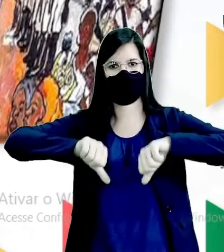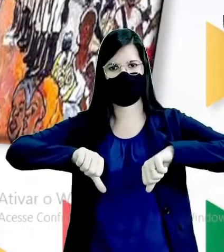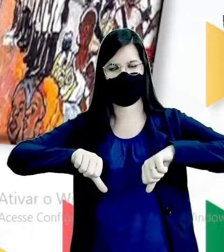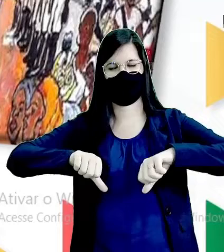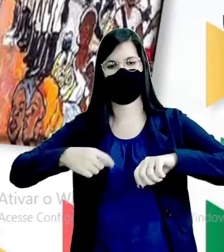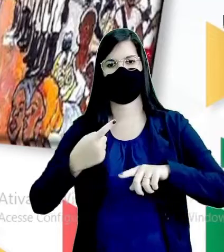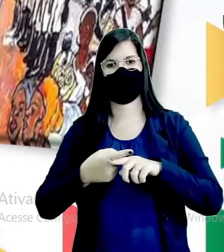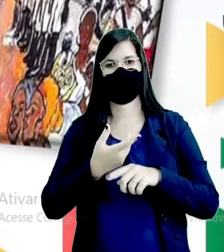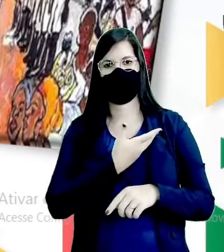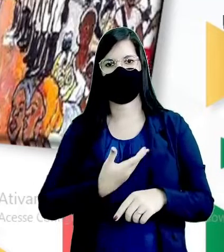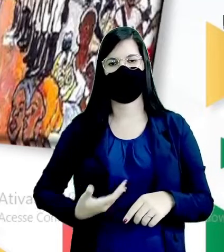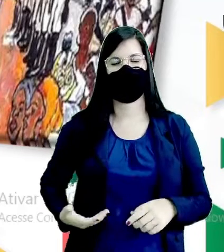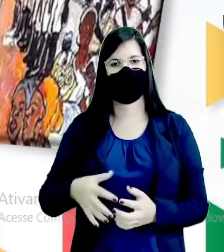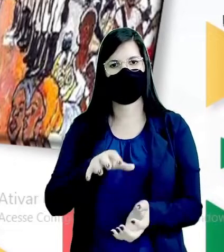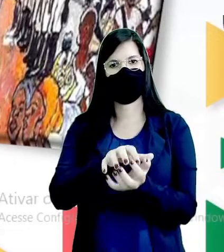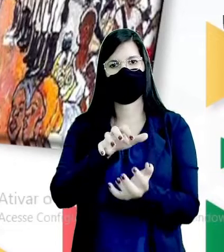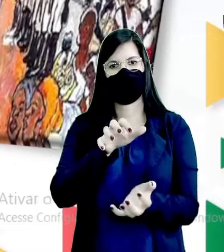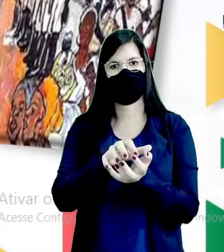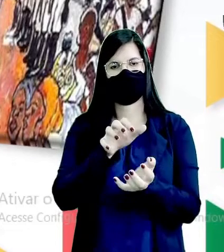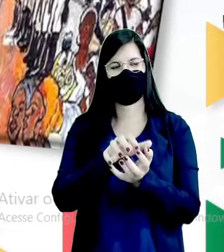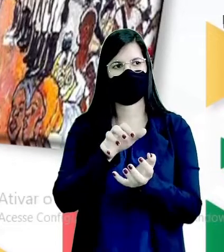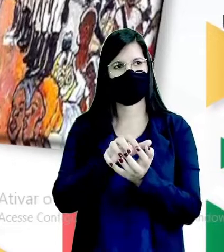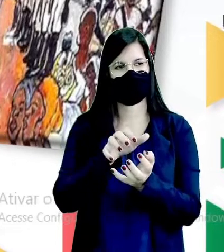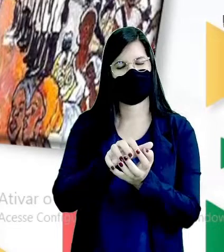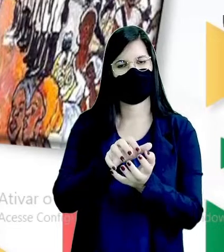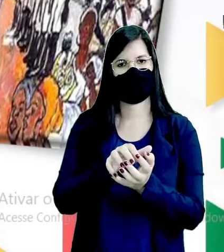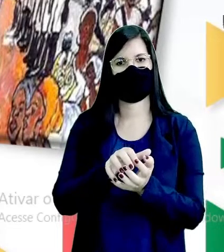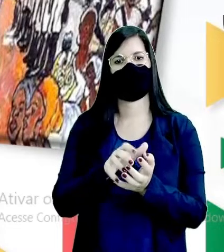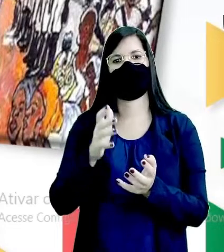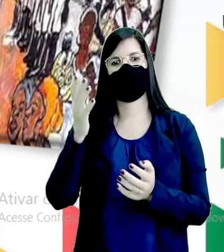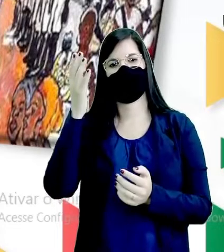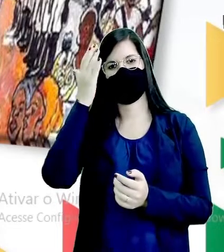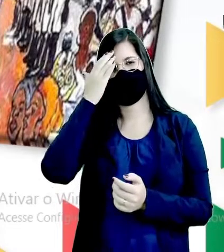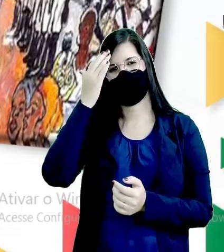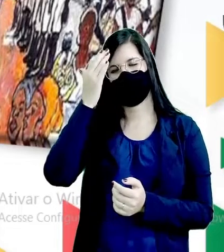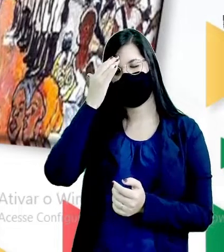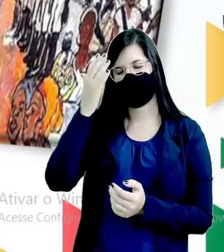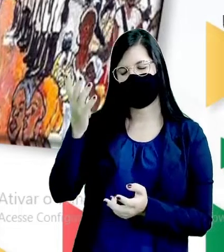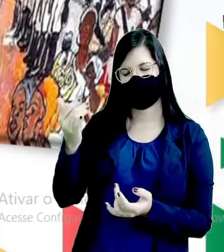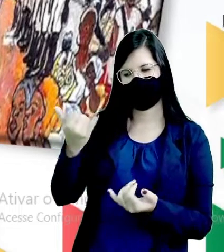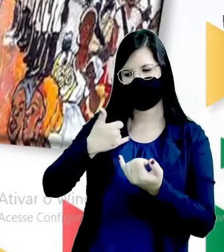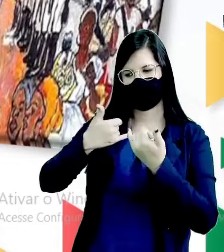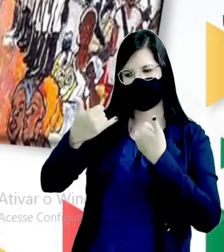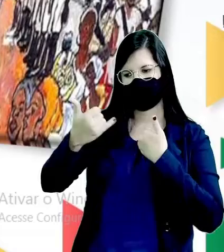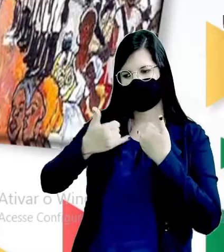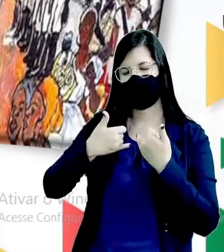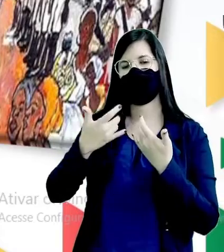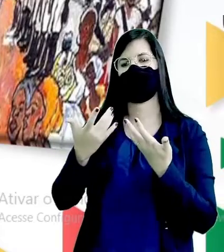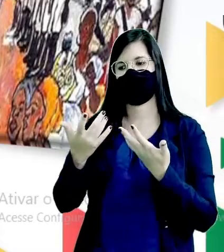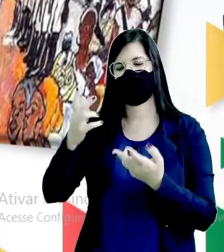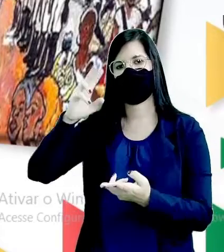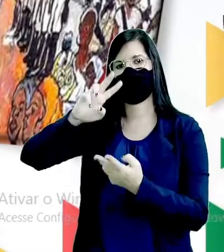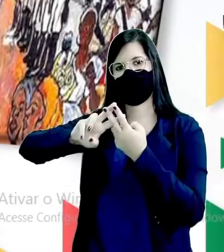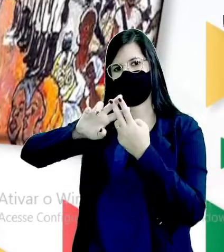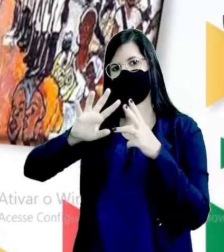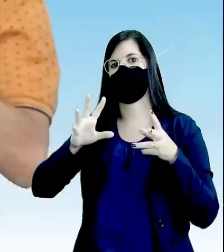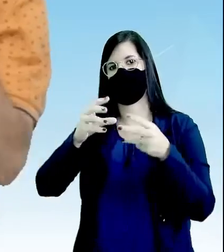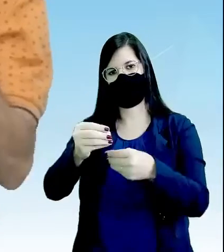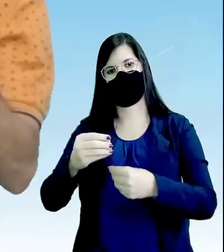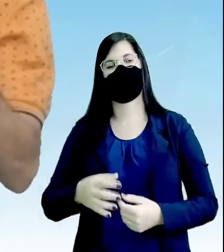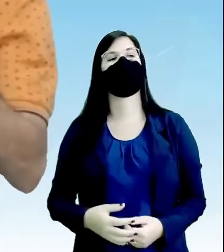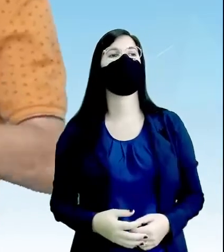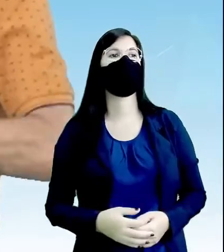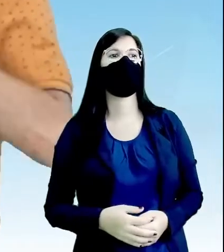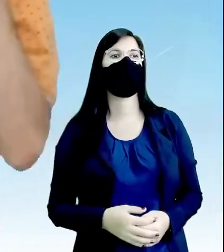o governador de Pernambuco, Caetano Pinto, ele ficou sabendo de tudo e aí ordenou a prisão de todos eles. Aí,